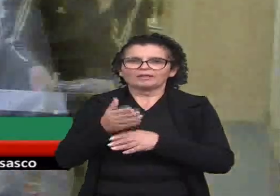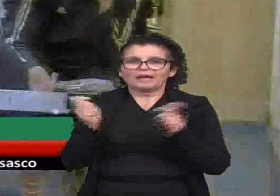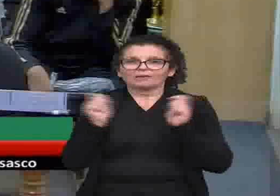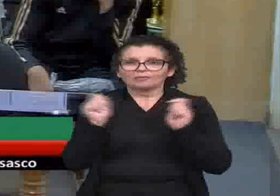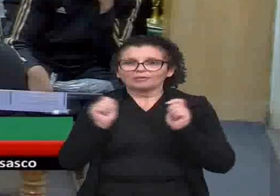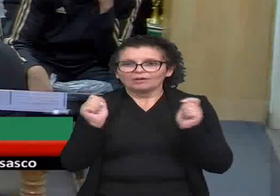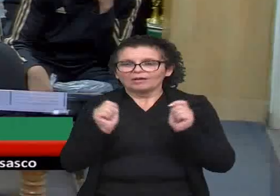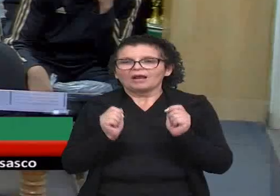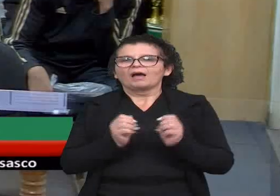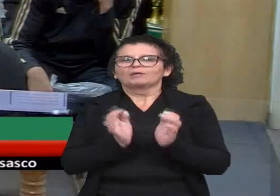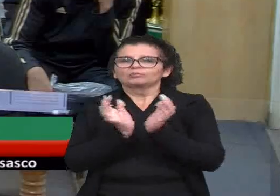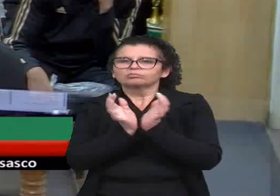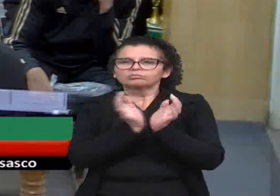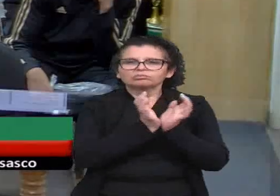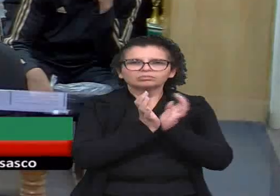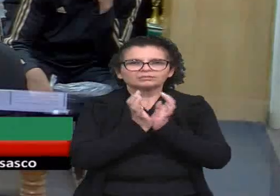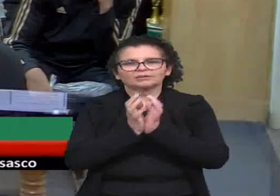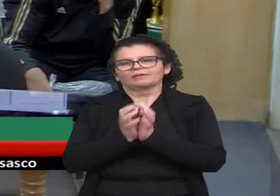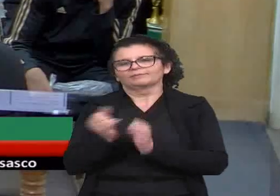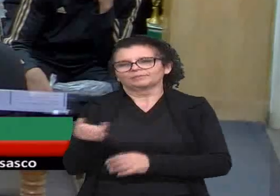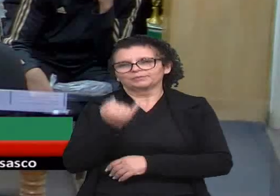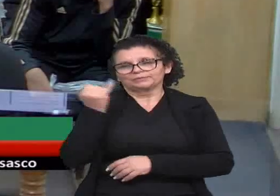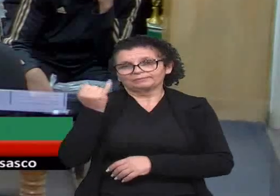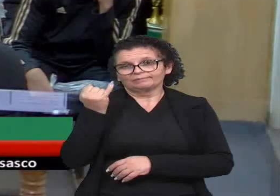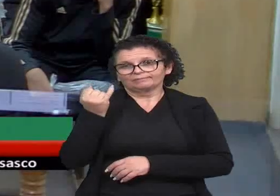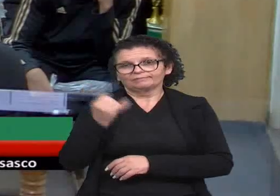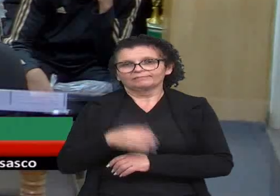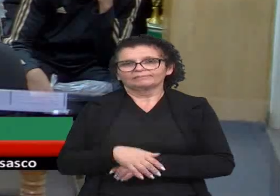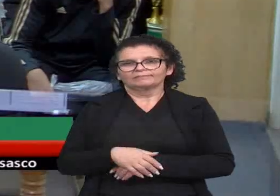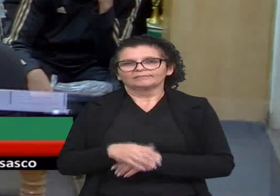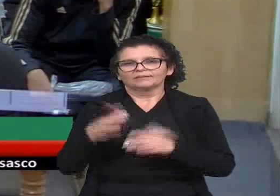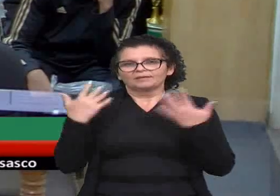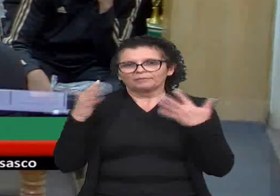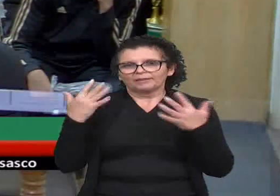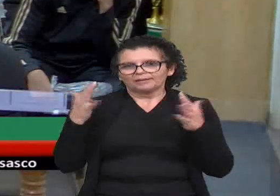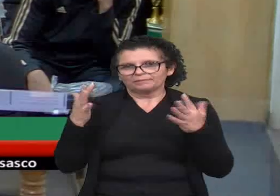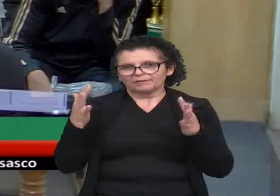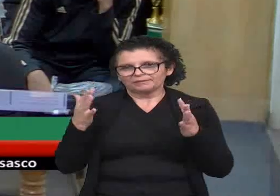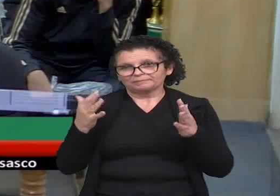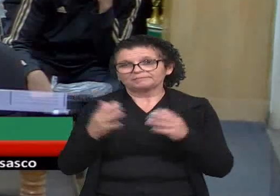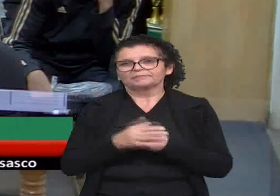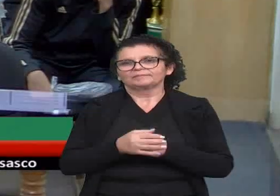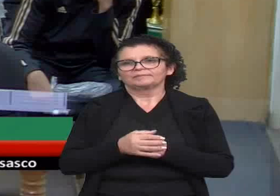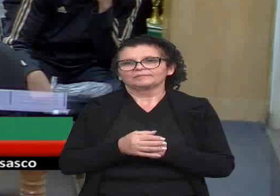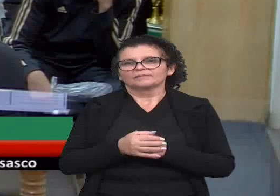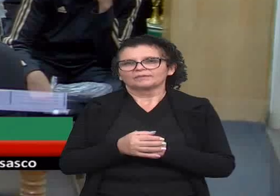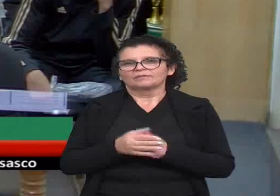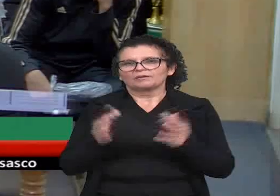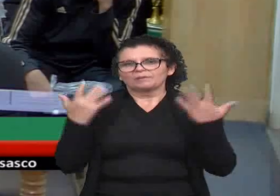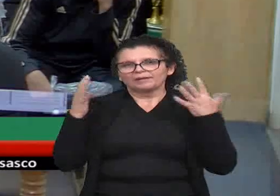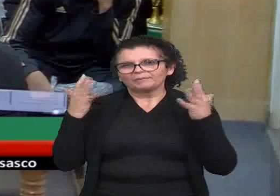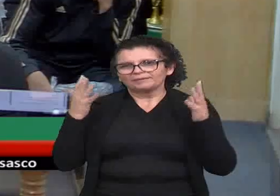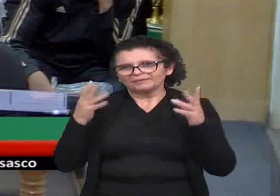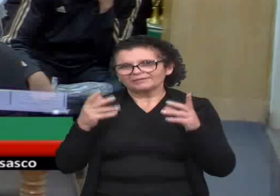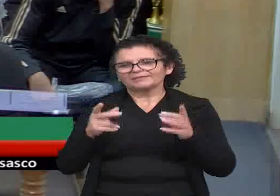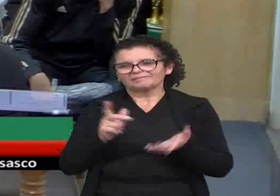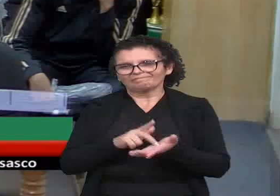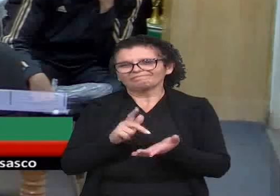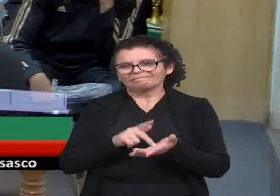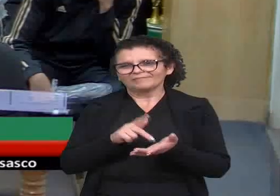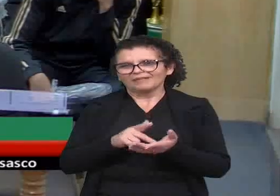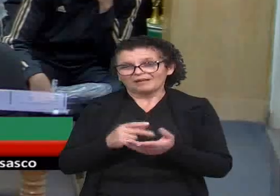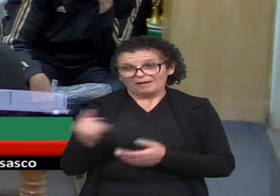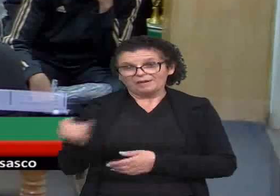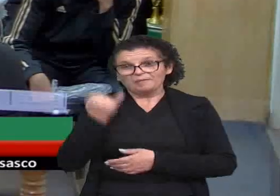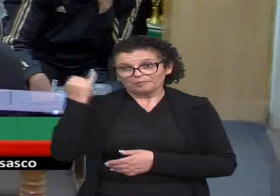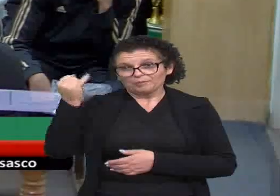gostar dos times, né, Toniolo? Seria muito importante. Mas, enfim, parabéns, IDM. Vocês estão de parabéns. A gente sabe o